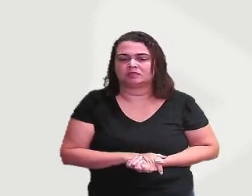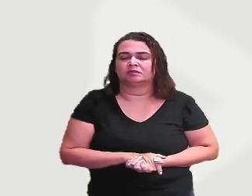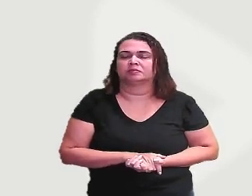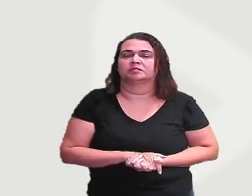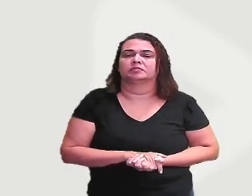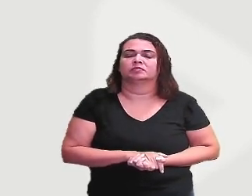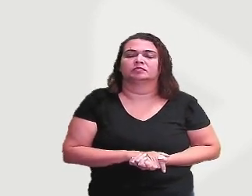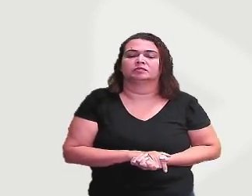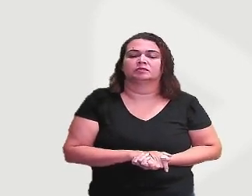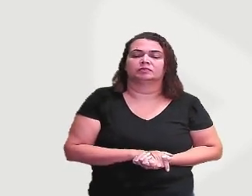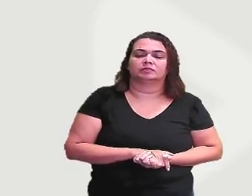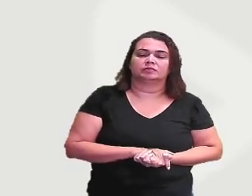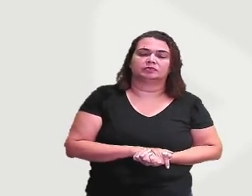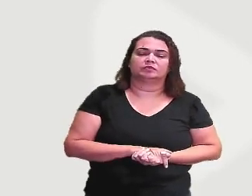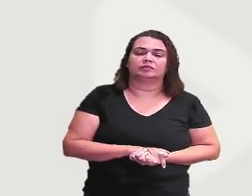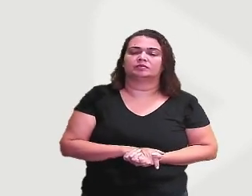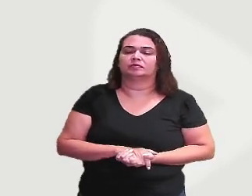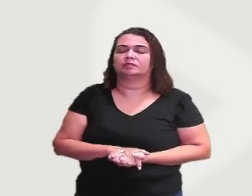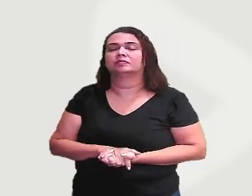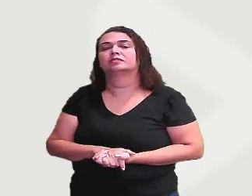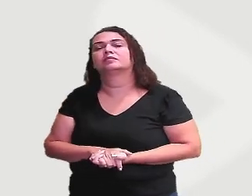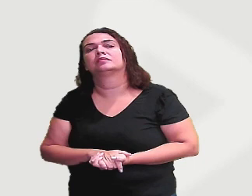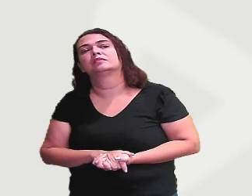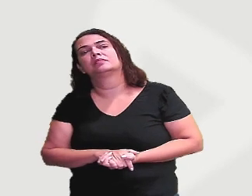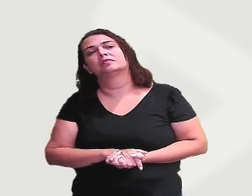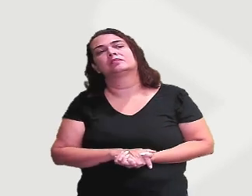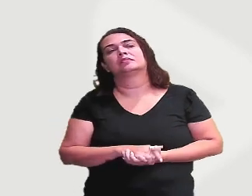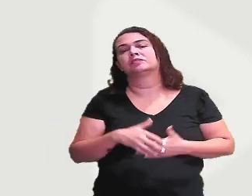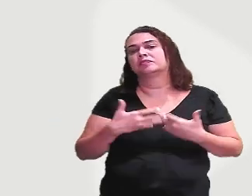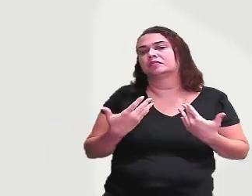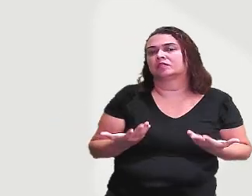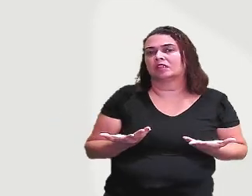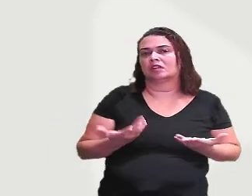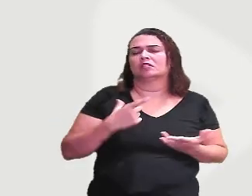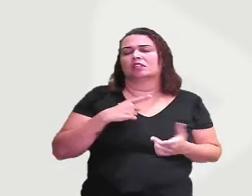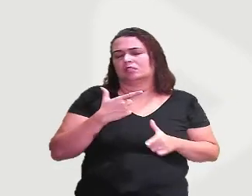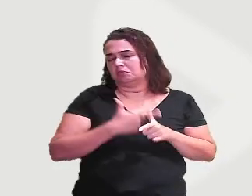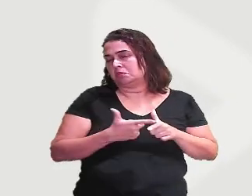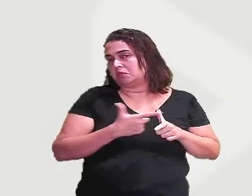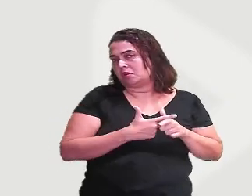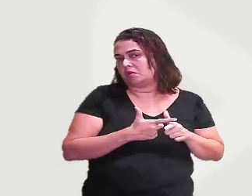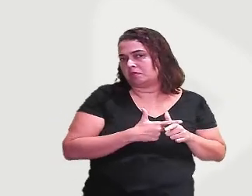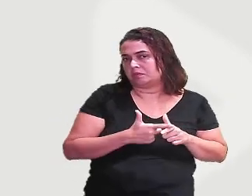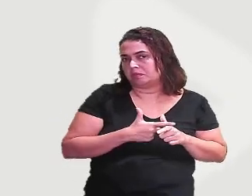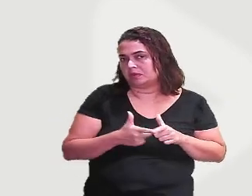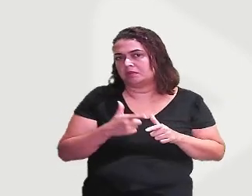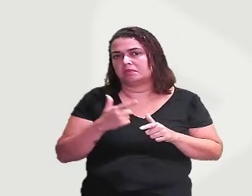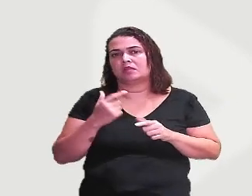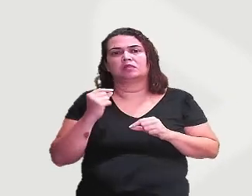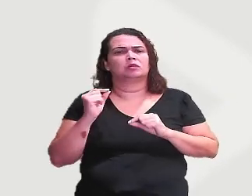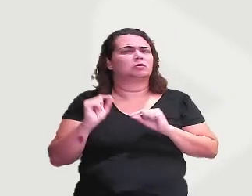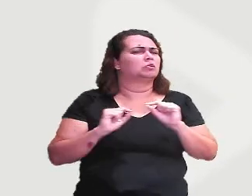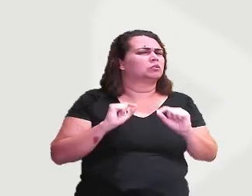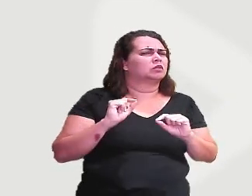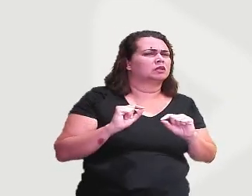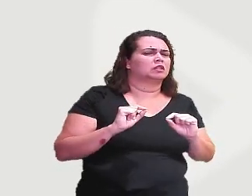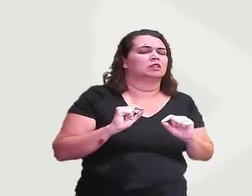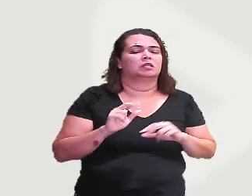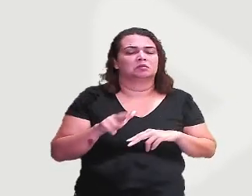sistema circulatório, tá certo? Então aí a gente chega, né, na questão de alguns problemas que são causados por